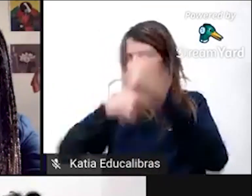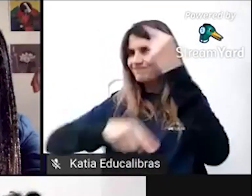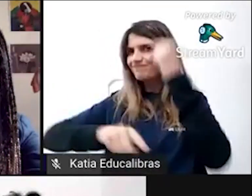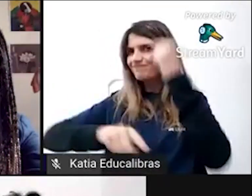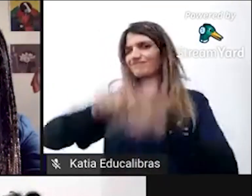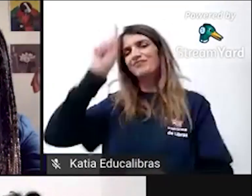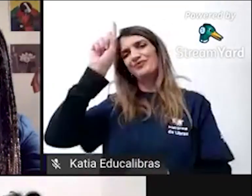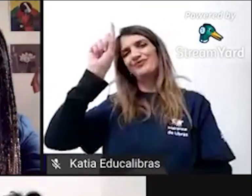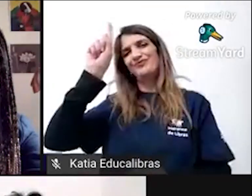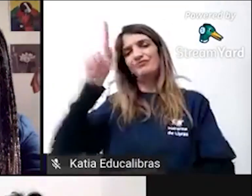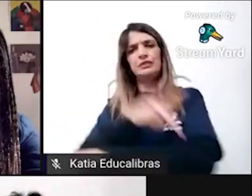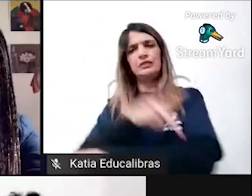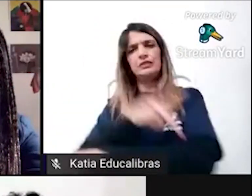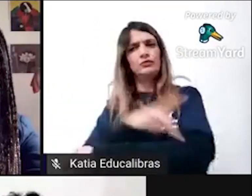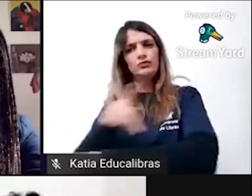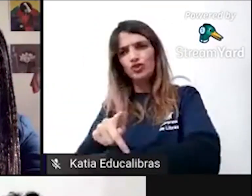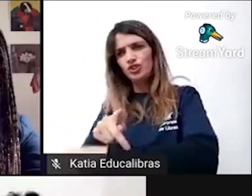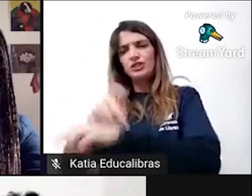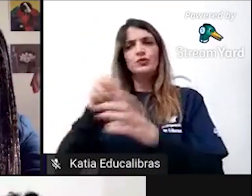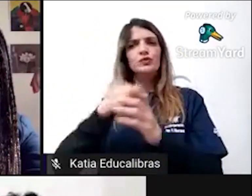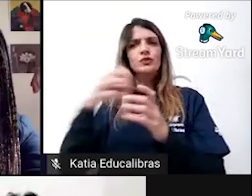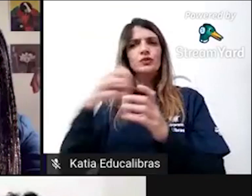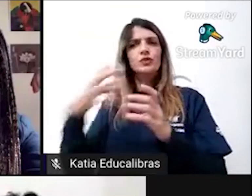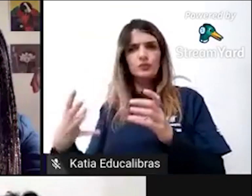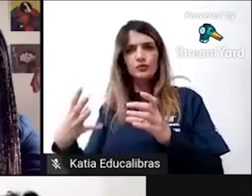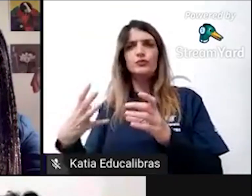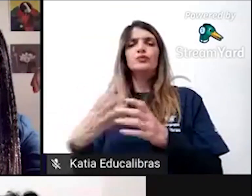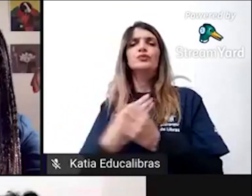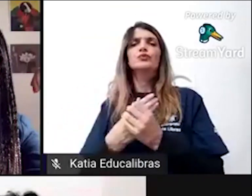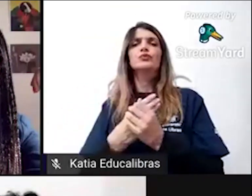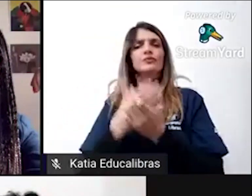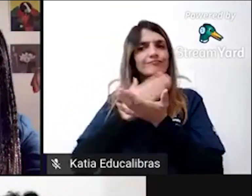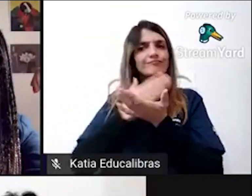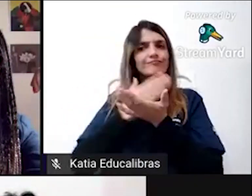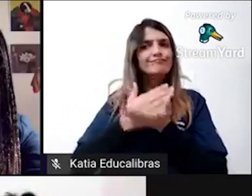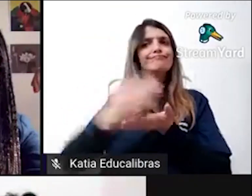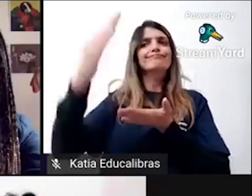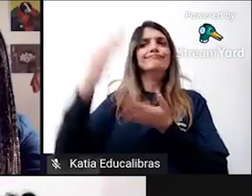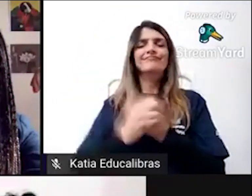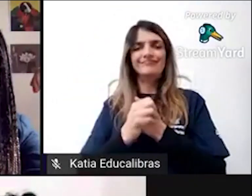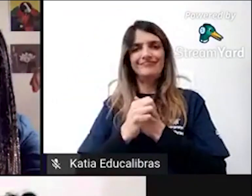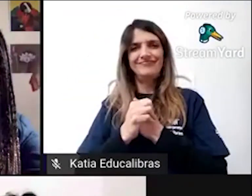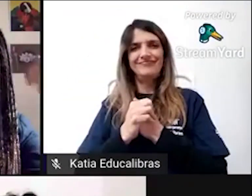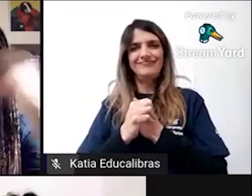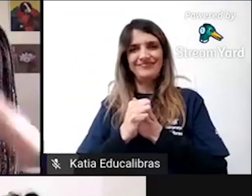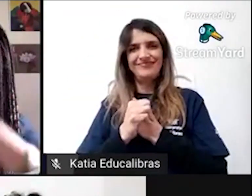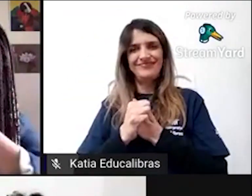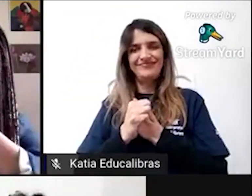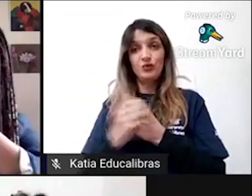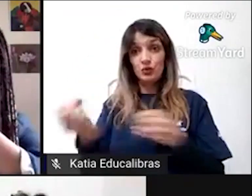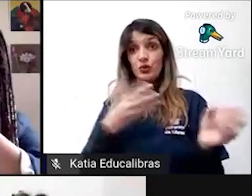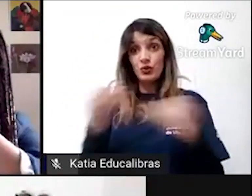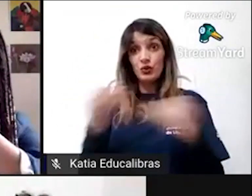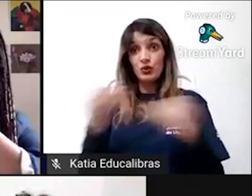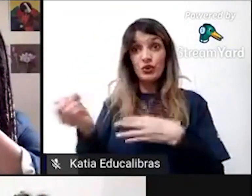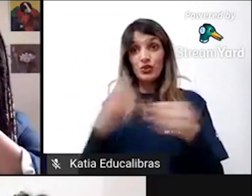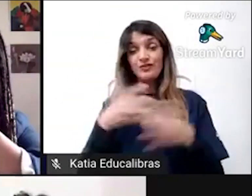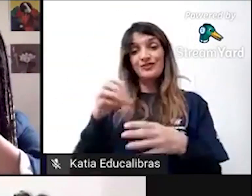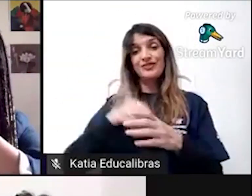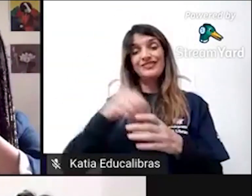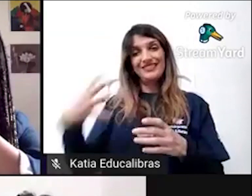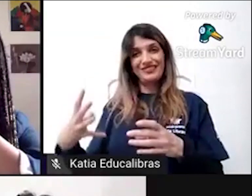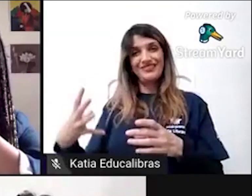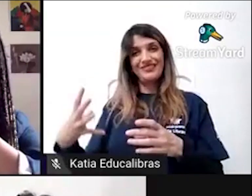de pedagogias, de conteúdos que vão nascer daí, de novos conteúdos, né, que possam surgir